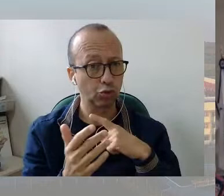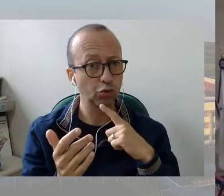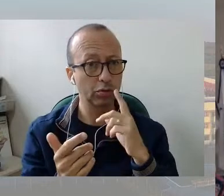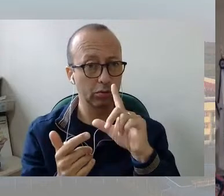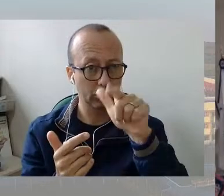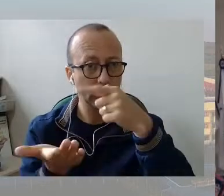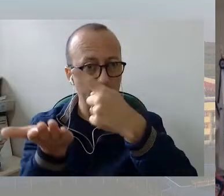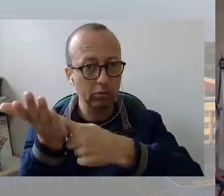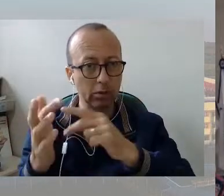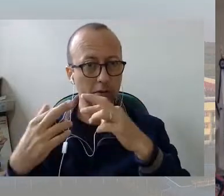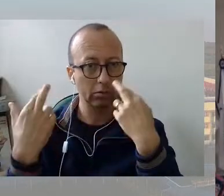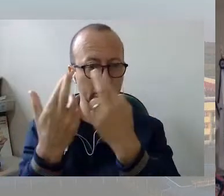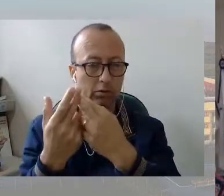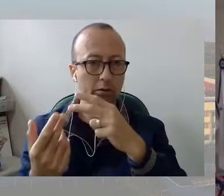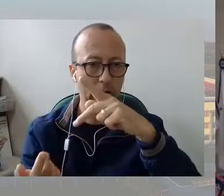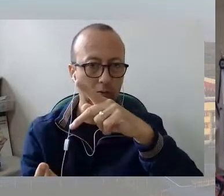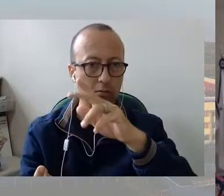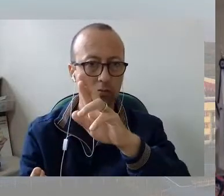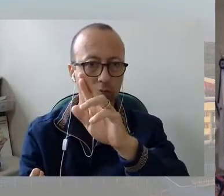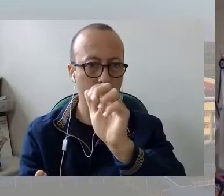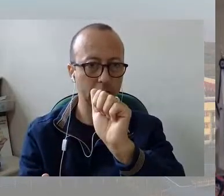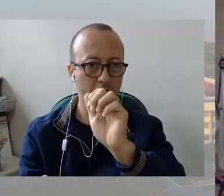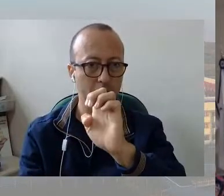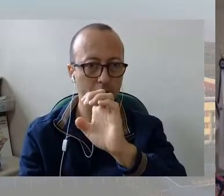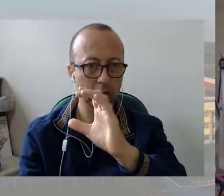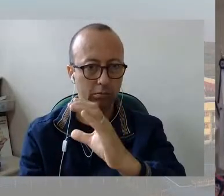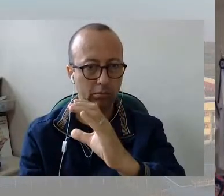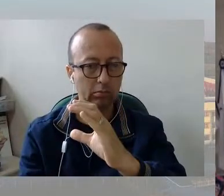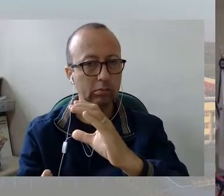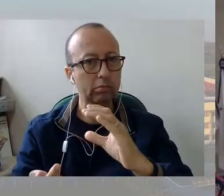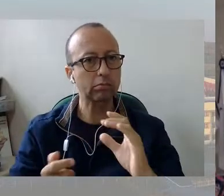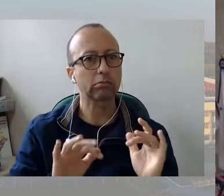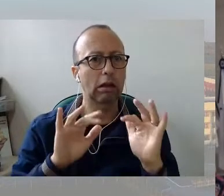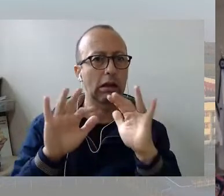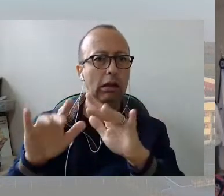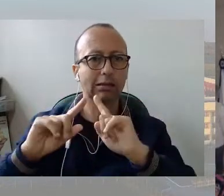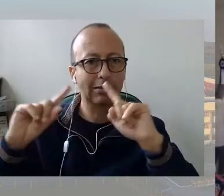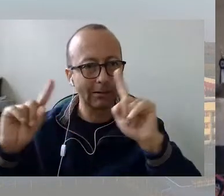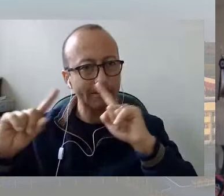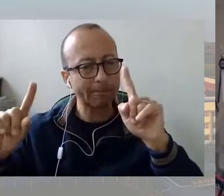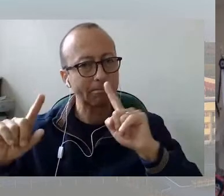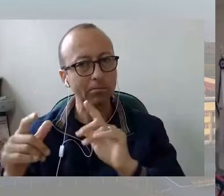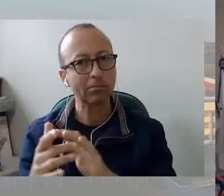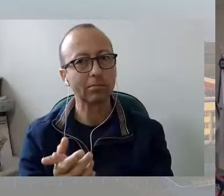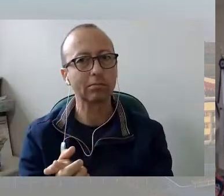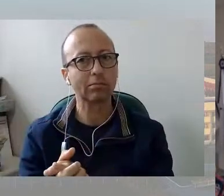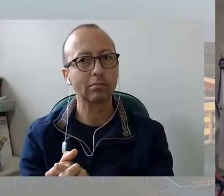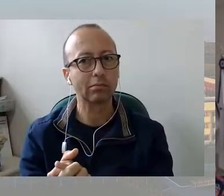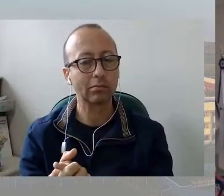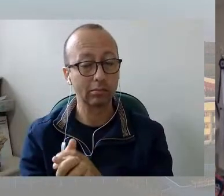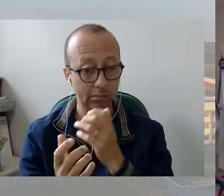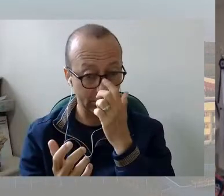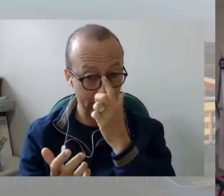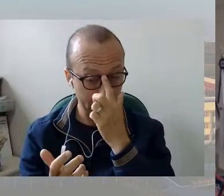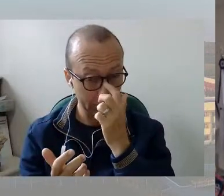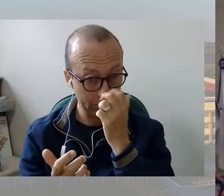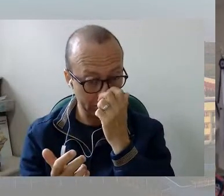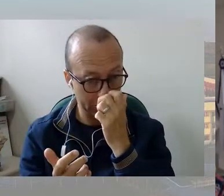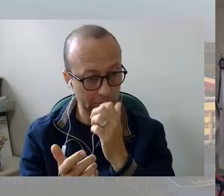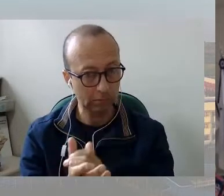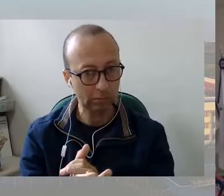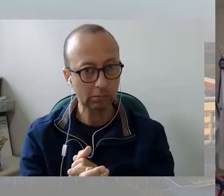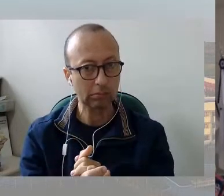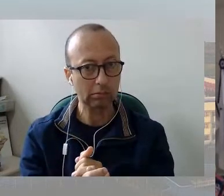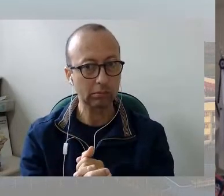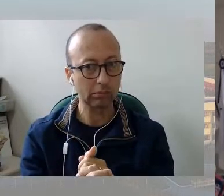demais pró-reitoria, continuaram suas manifestações. Ninguém tem autoridade de minimizar o sofrimento